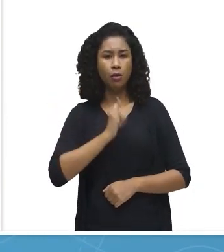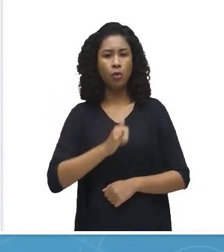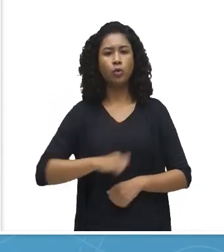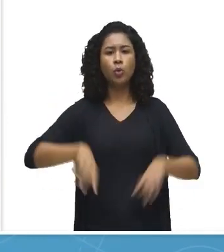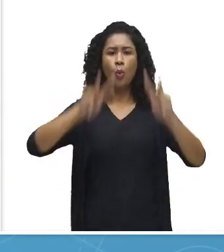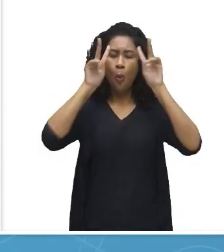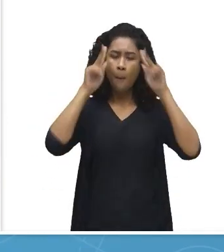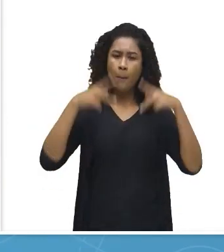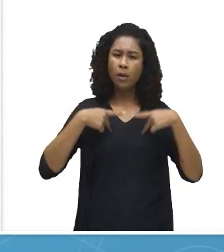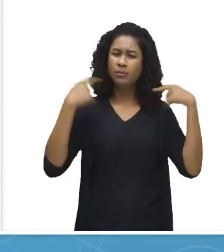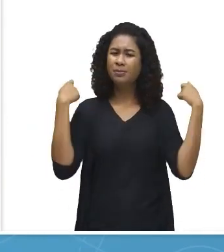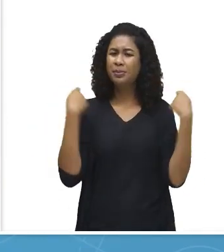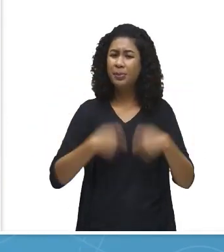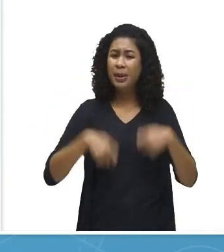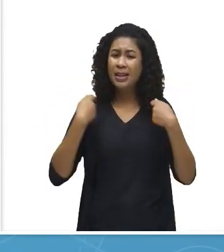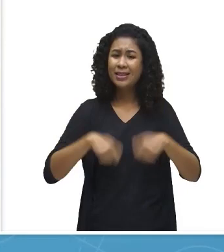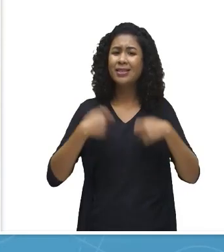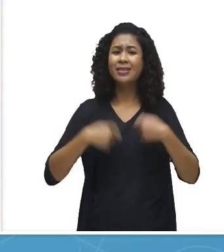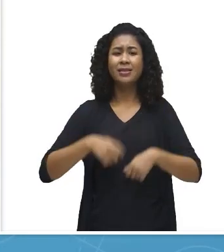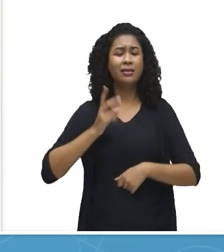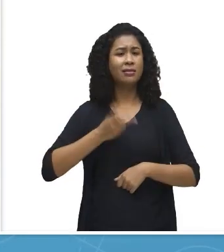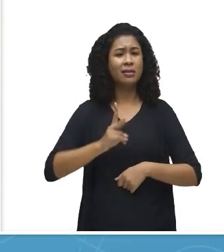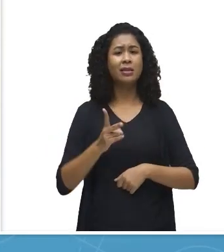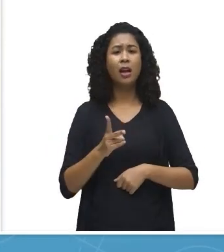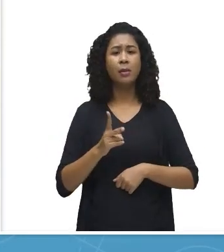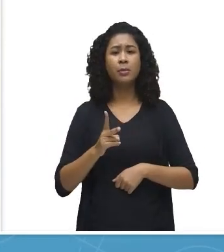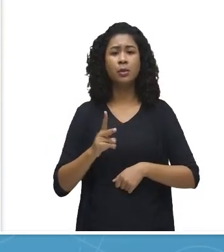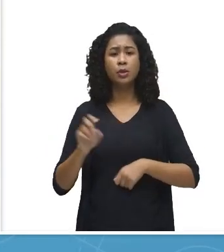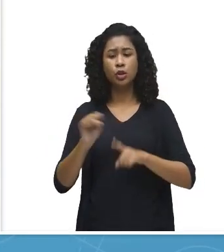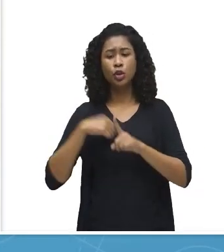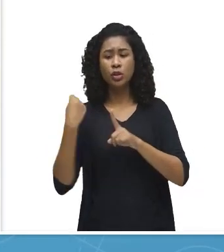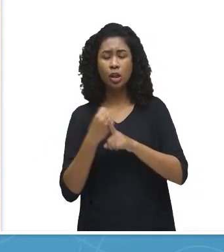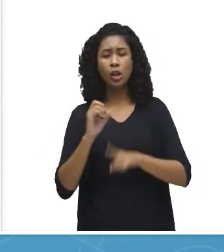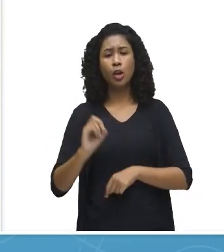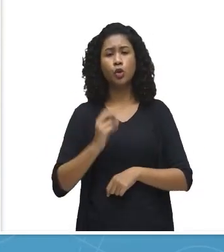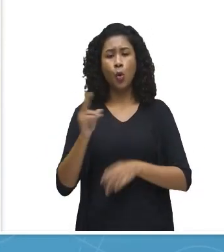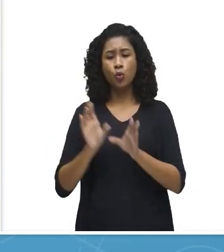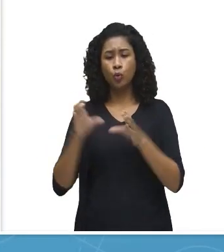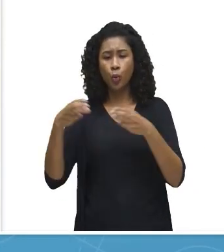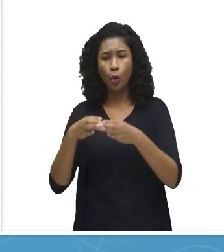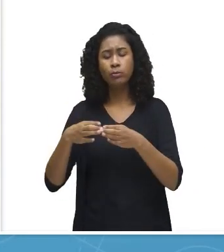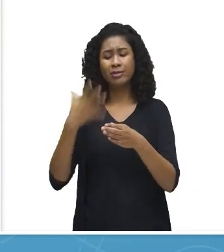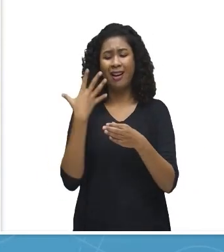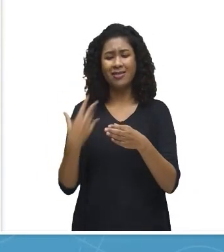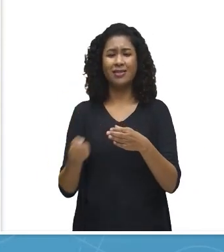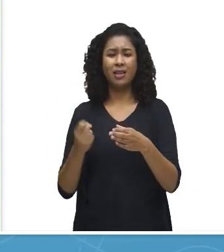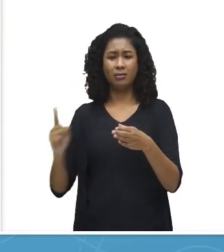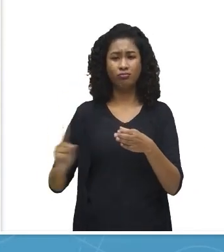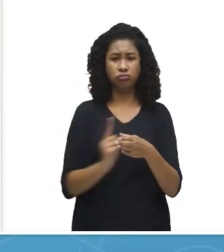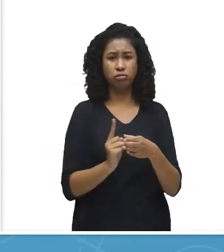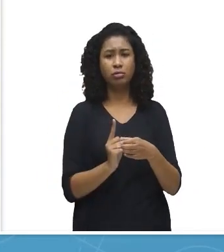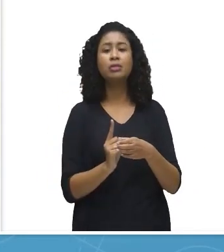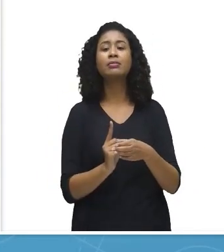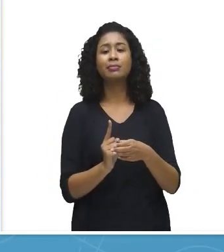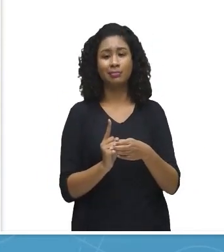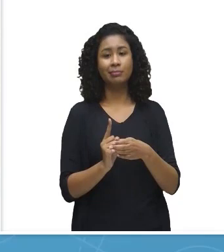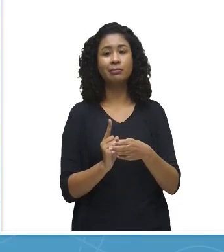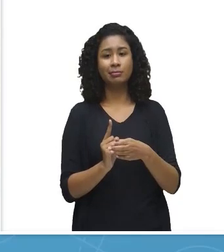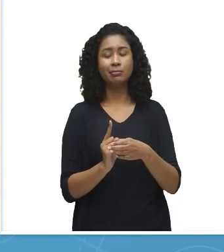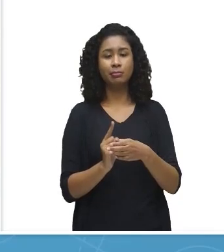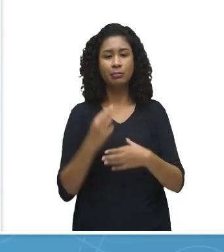tem necessidade de se encaixar e ser aceito. Também é uma outra situação, Ruth, que muitas das vezes